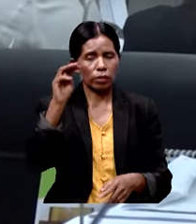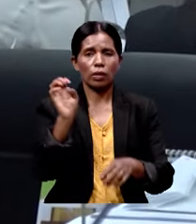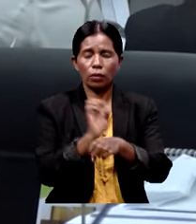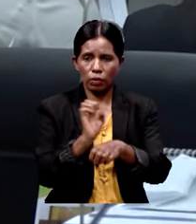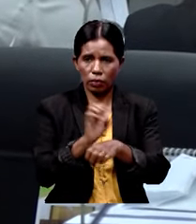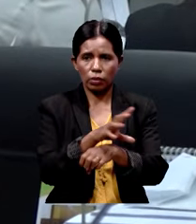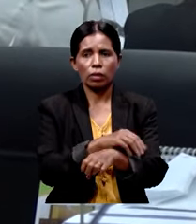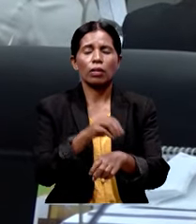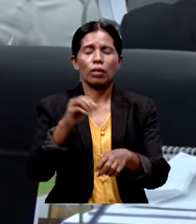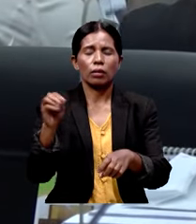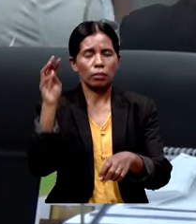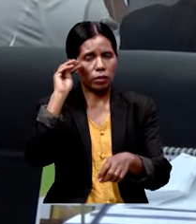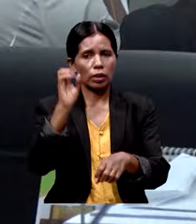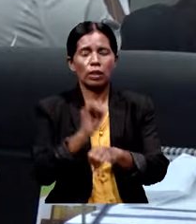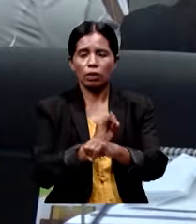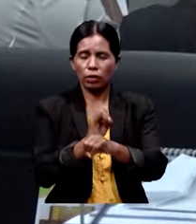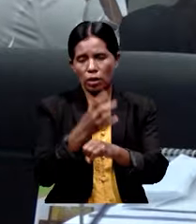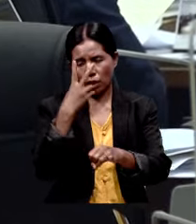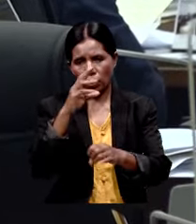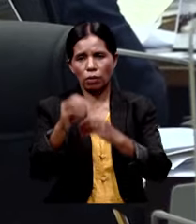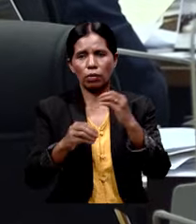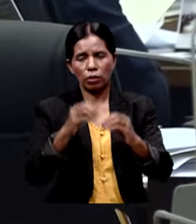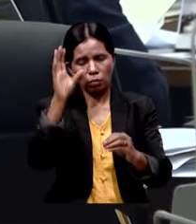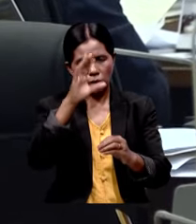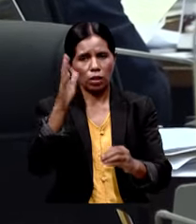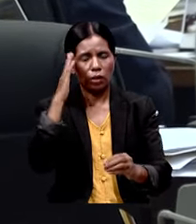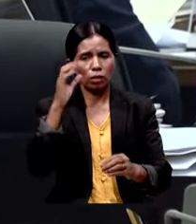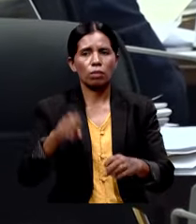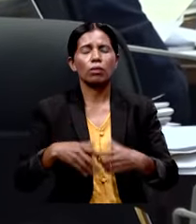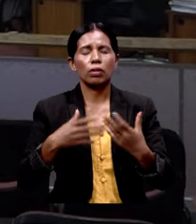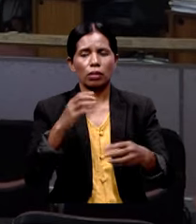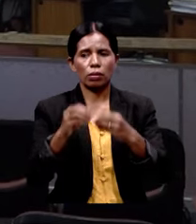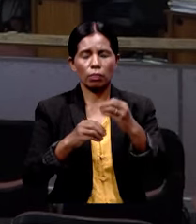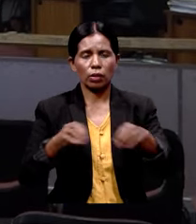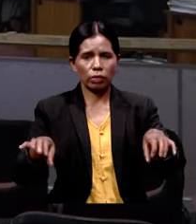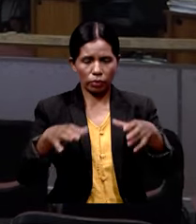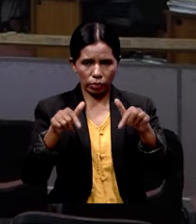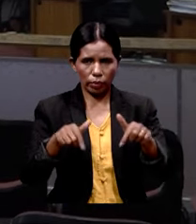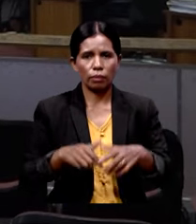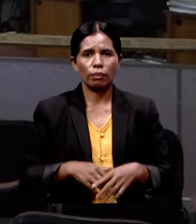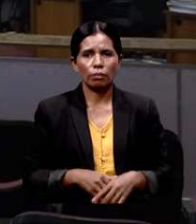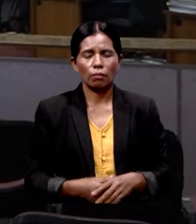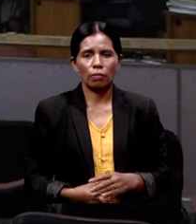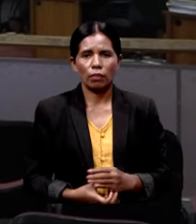ministro comércio e indústria, alau relavelação, horibuca alternativa ba questão né. Rohimadia, Zaime dos Santos, Diemen.